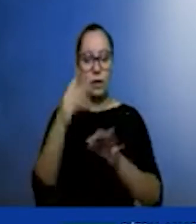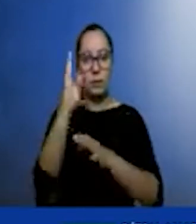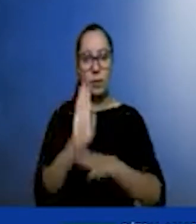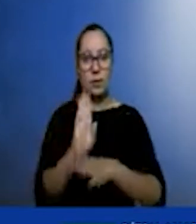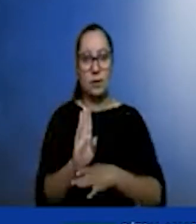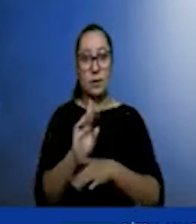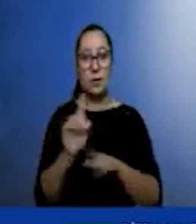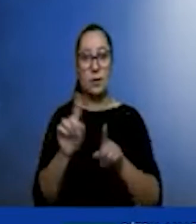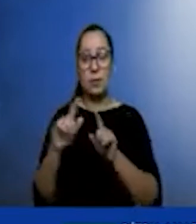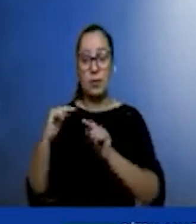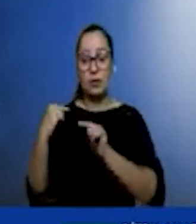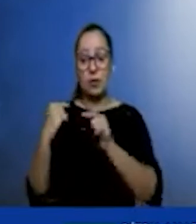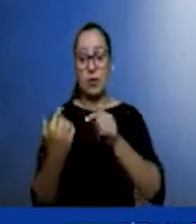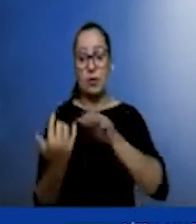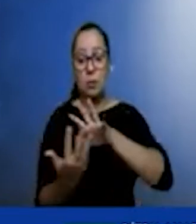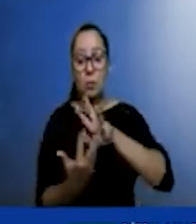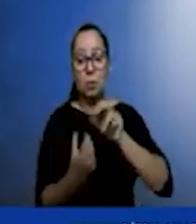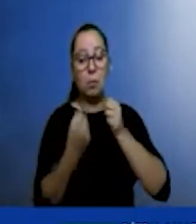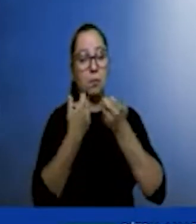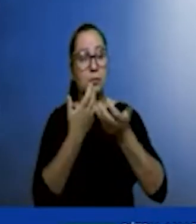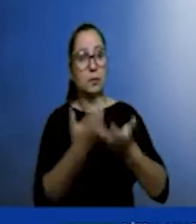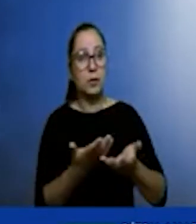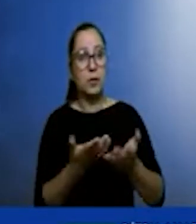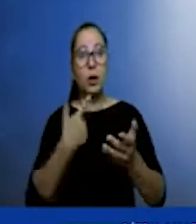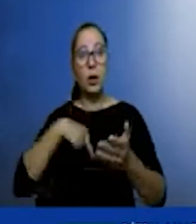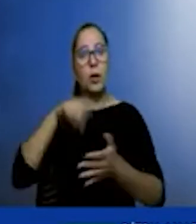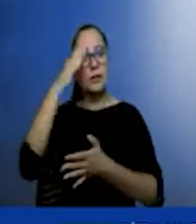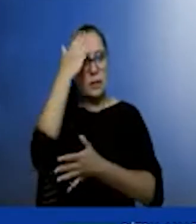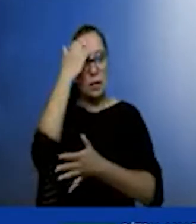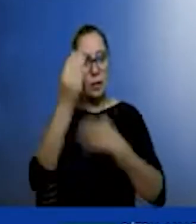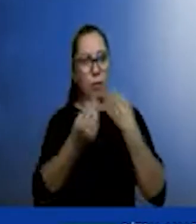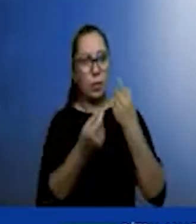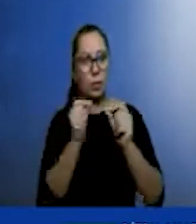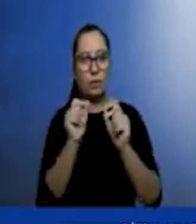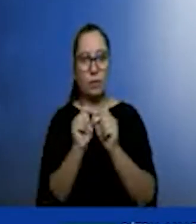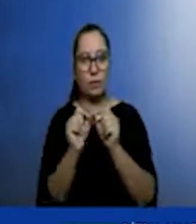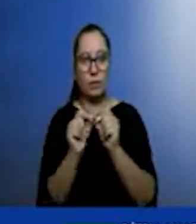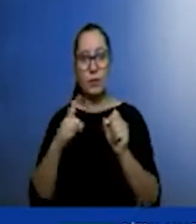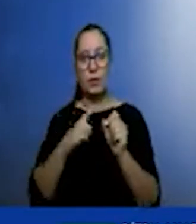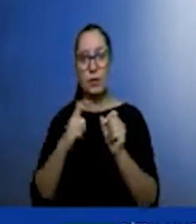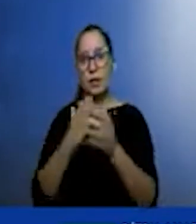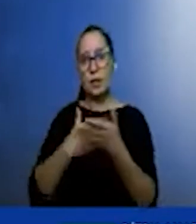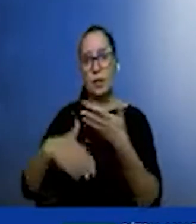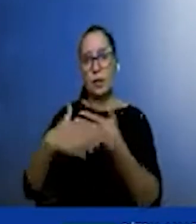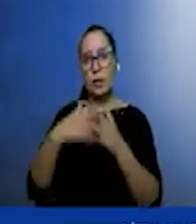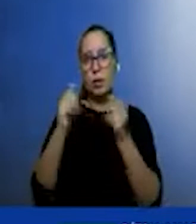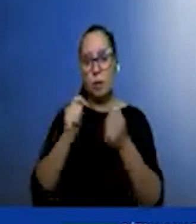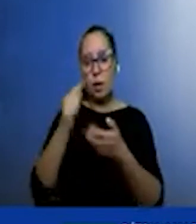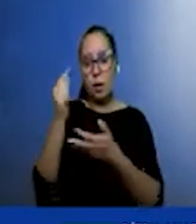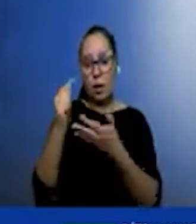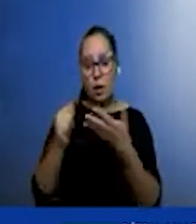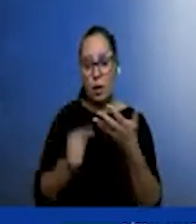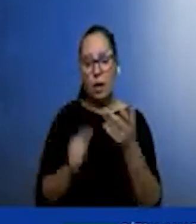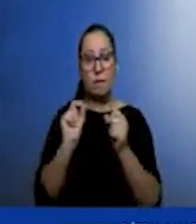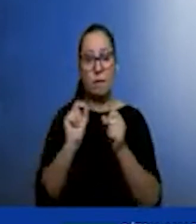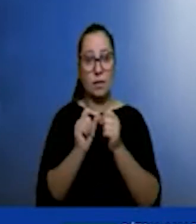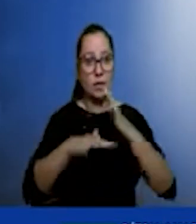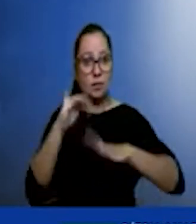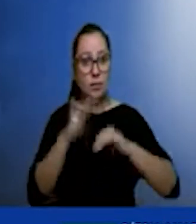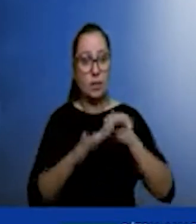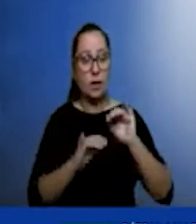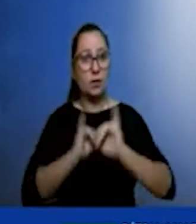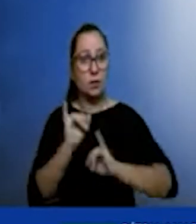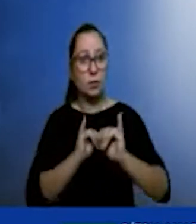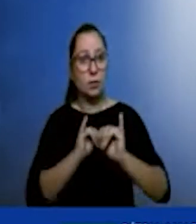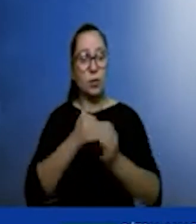para o mundo, né? A gente sabe como fazer, a gente tem todas as condições, né, para fazer. A indústria de óleo e gás tem